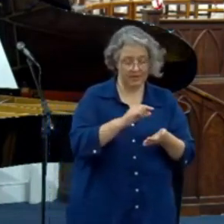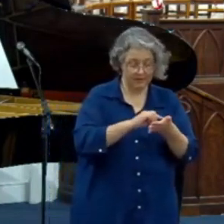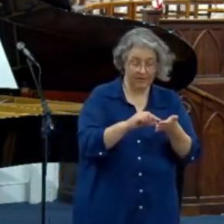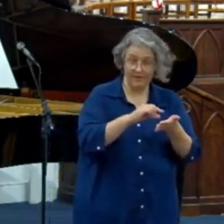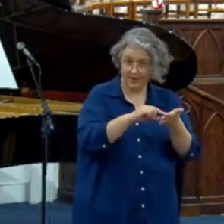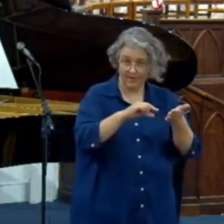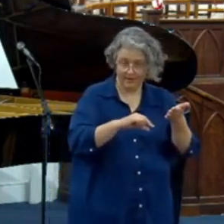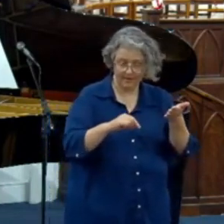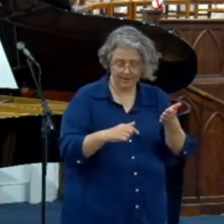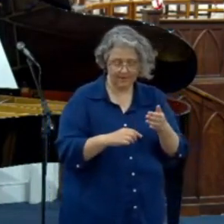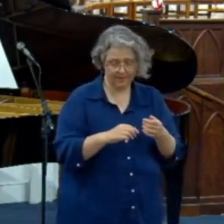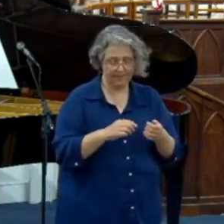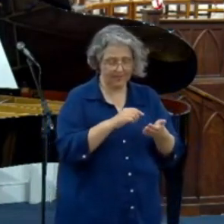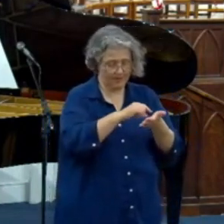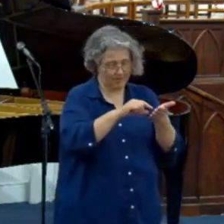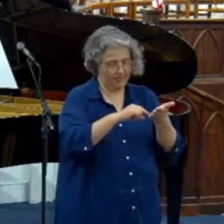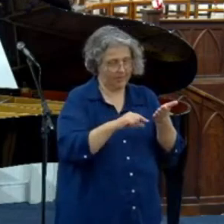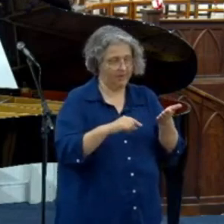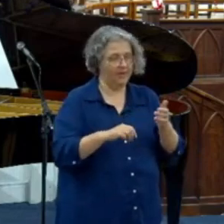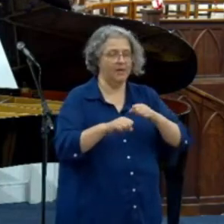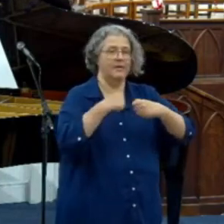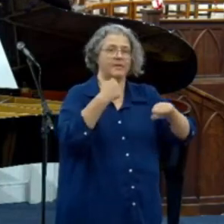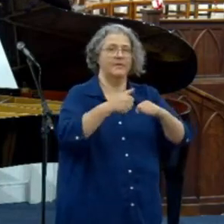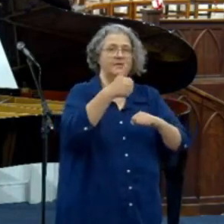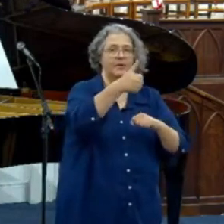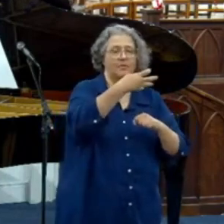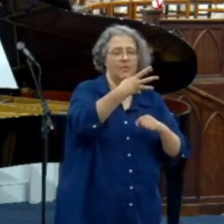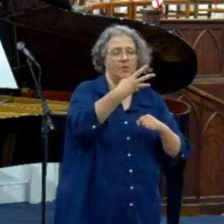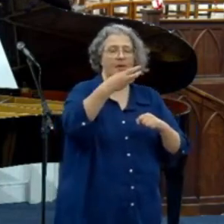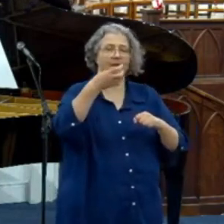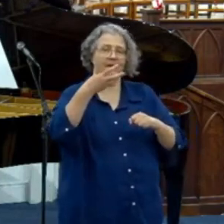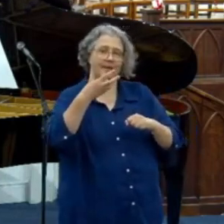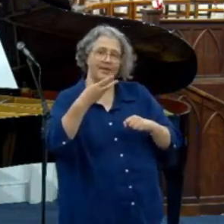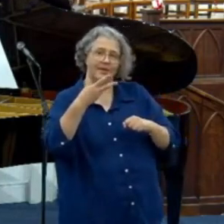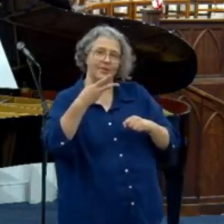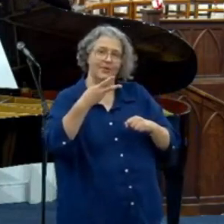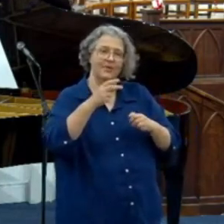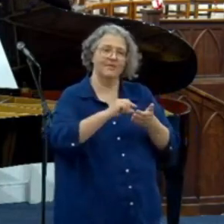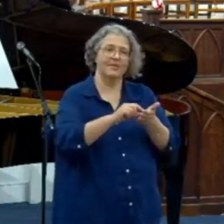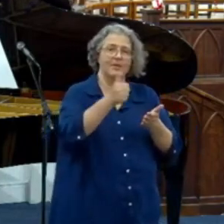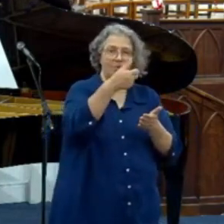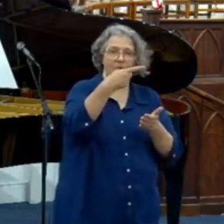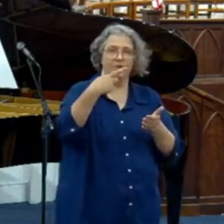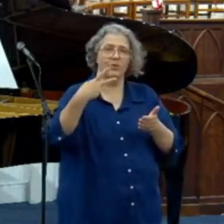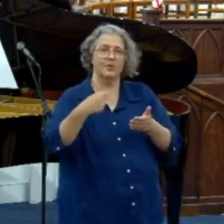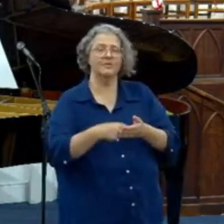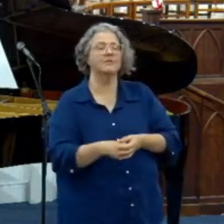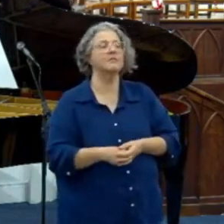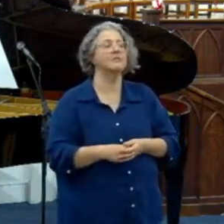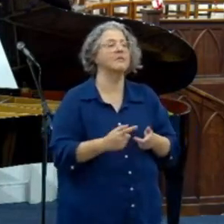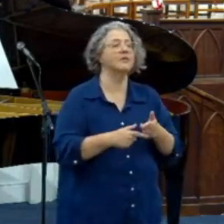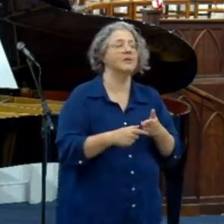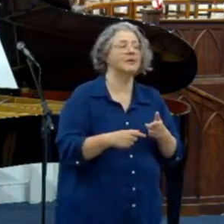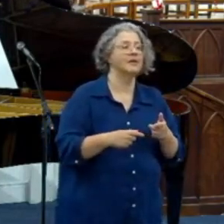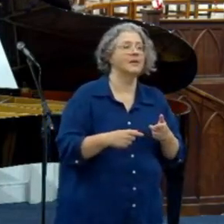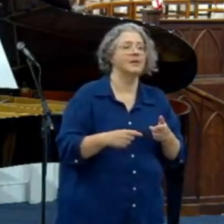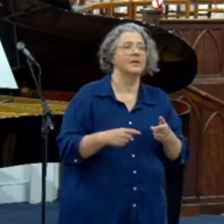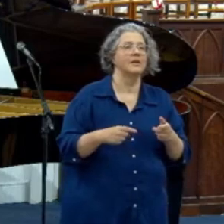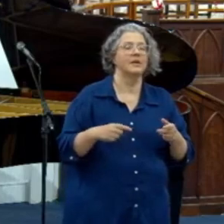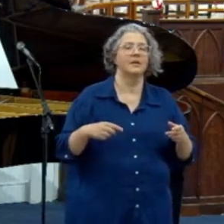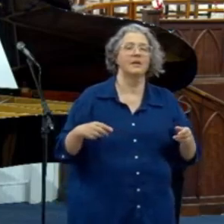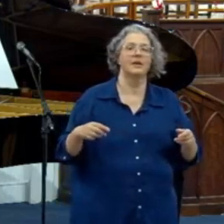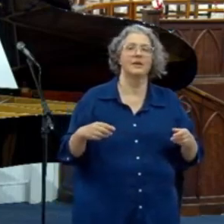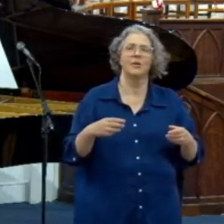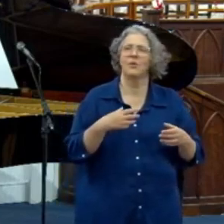que vão trazer uma ideia sobre isso. O salmista do Salmo 42, versículo 1 e 2 diz assim: como a corça suspira pelas